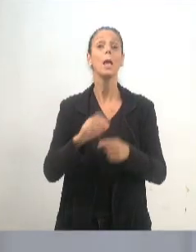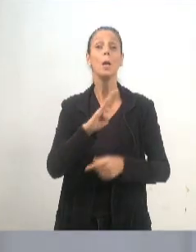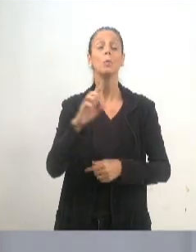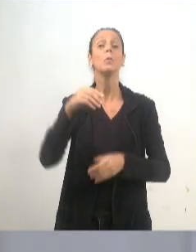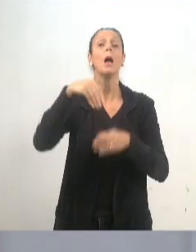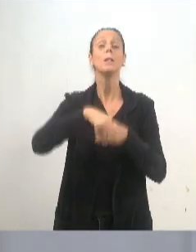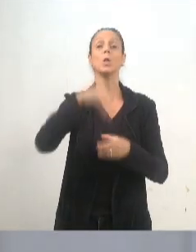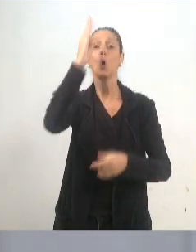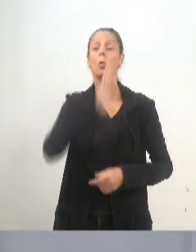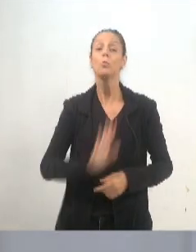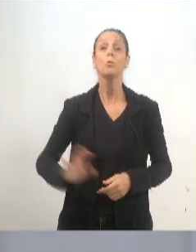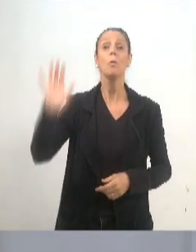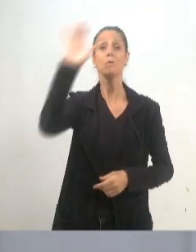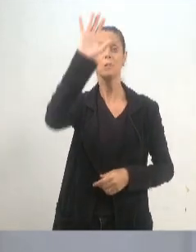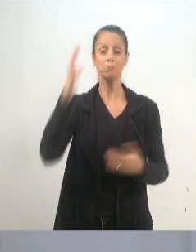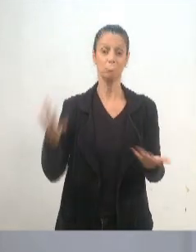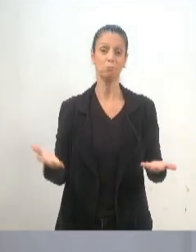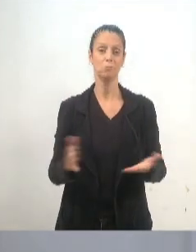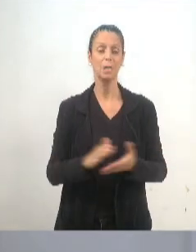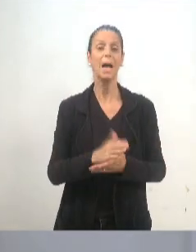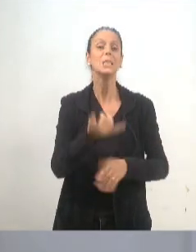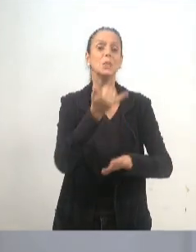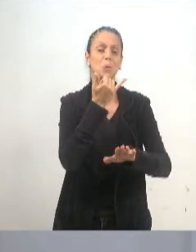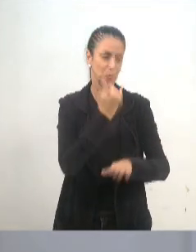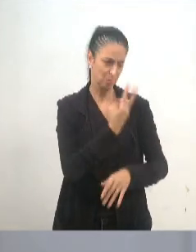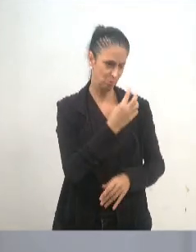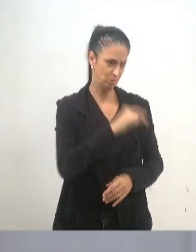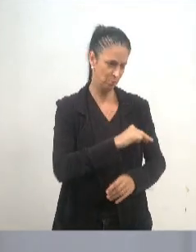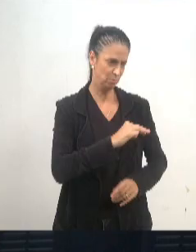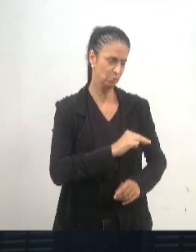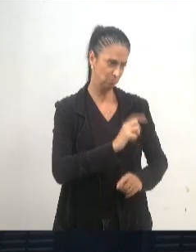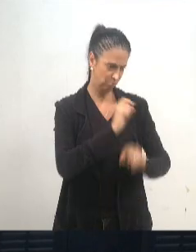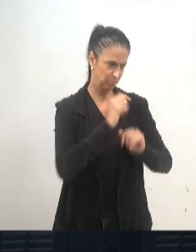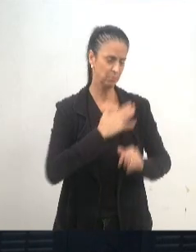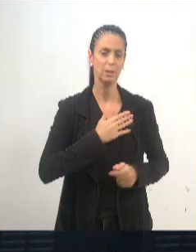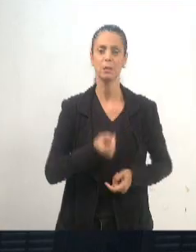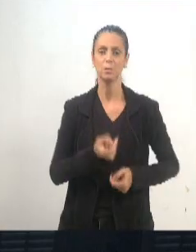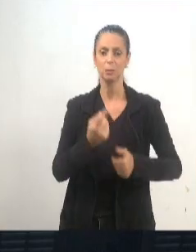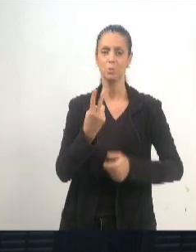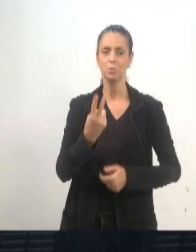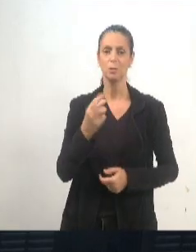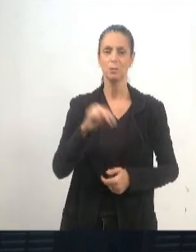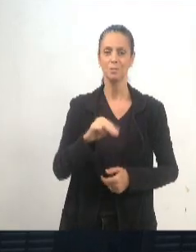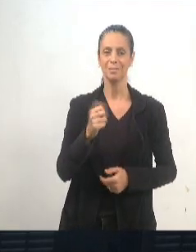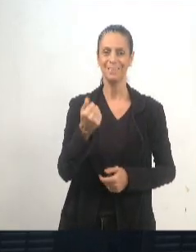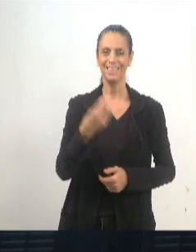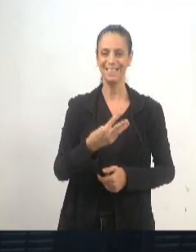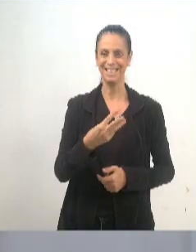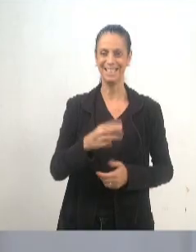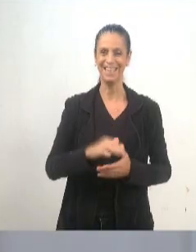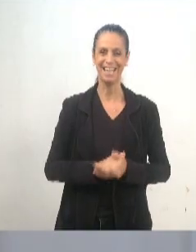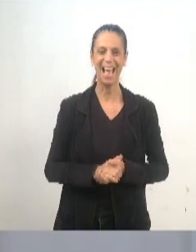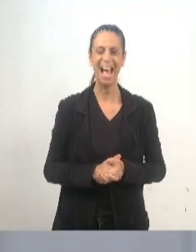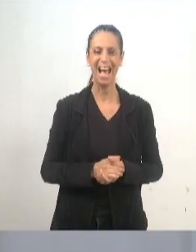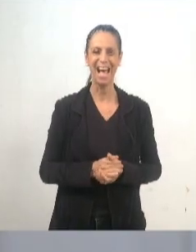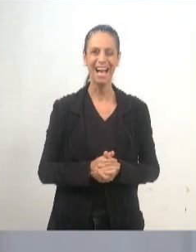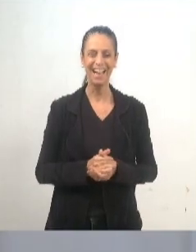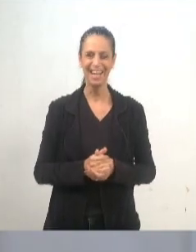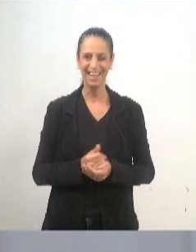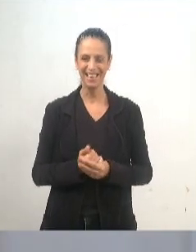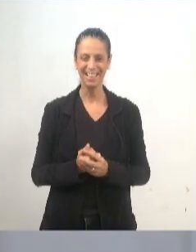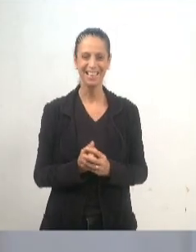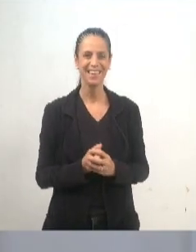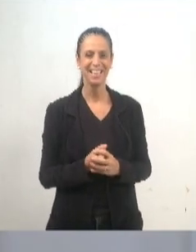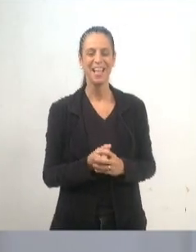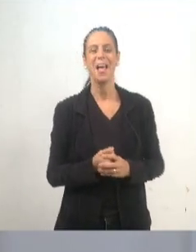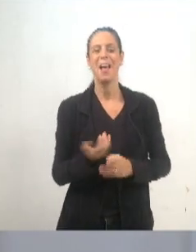aumento que está sendo aplicado... desculpa, vereador, mais 2 minutos, por gentileza. Vou dar para o senhor 2,13. Boa parte do